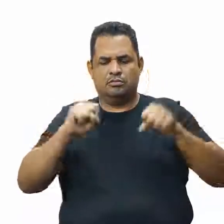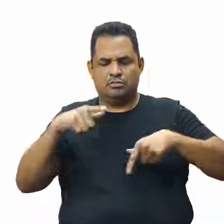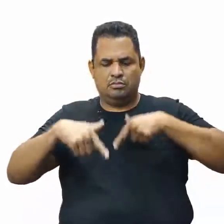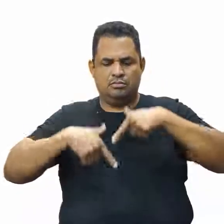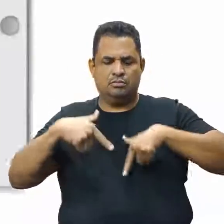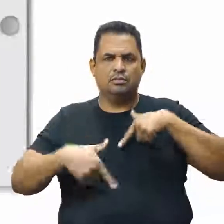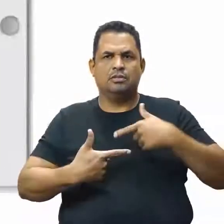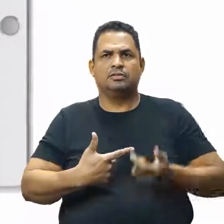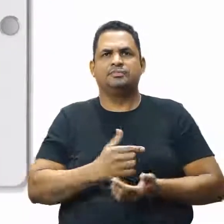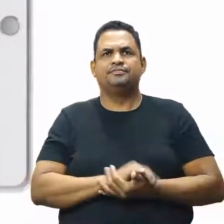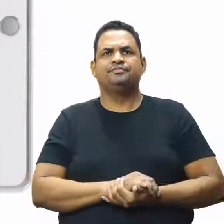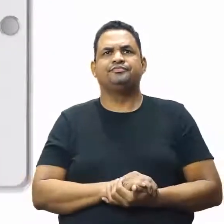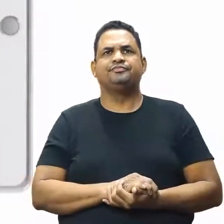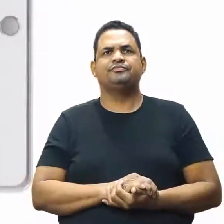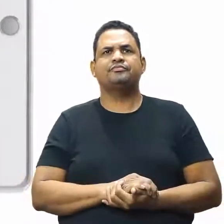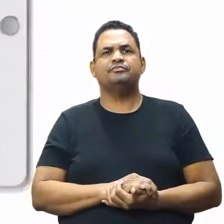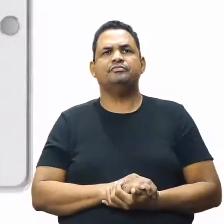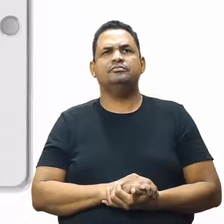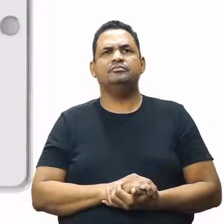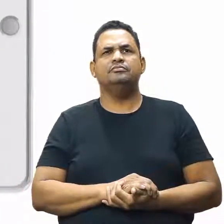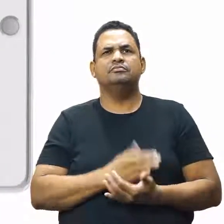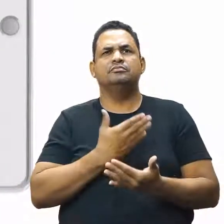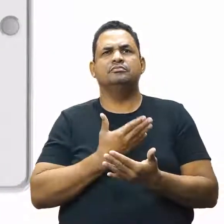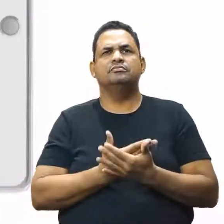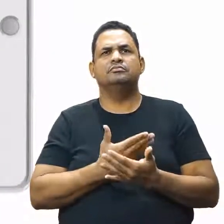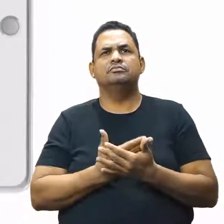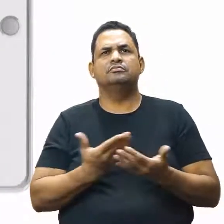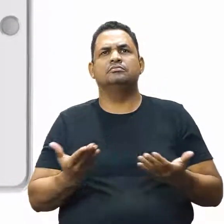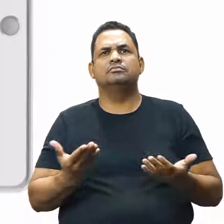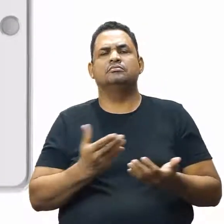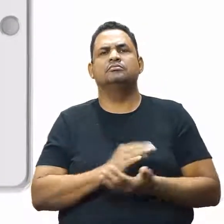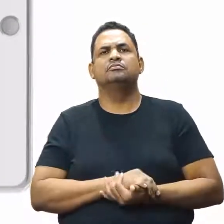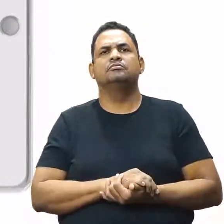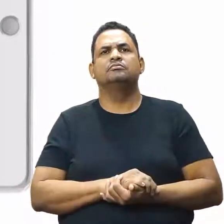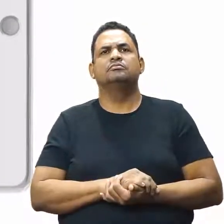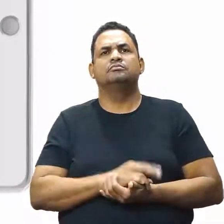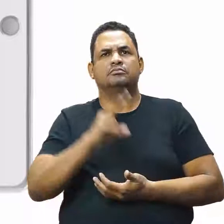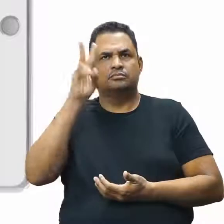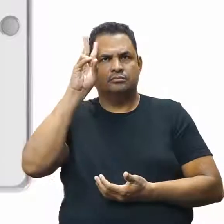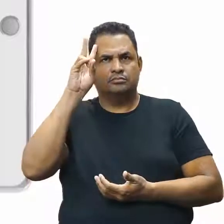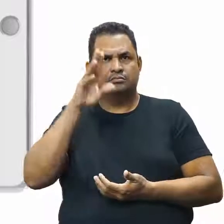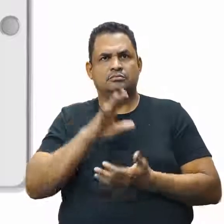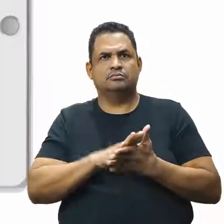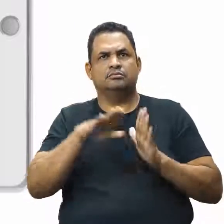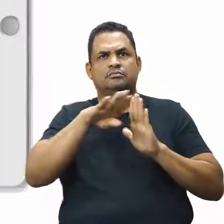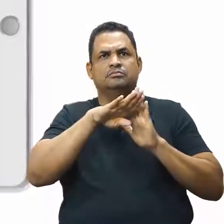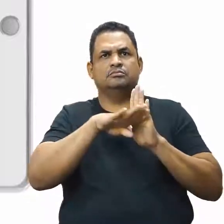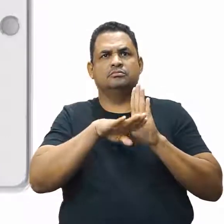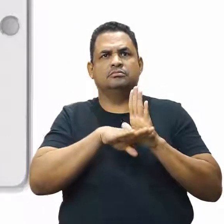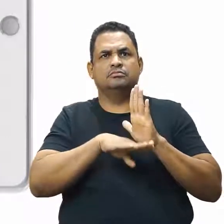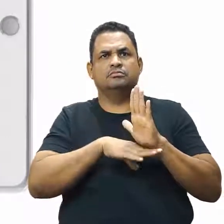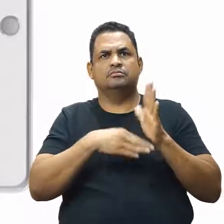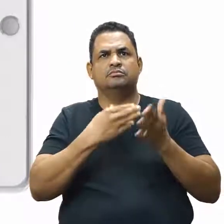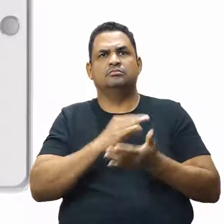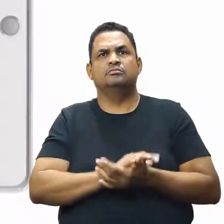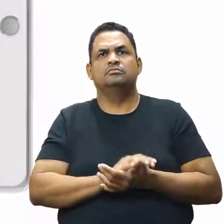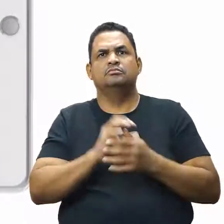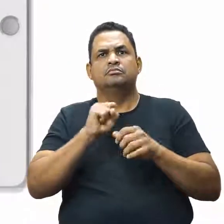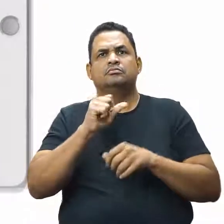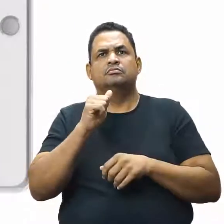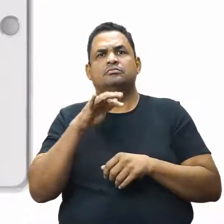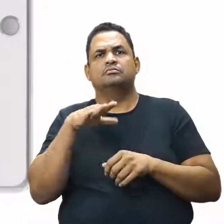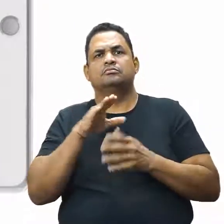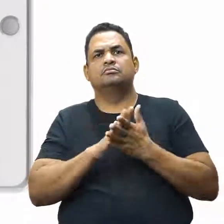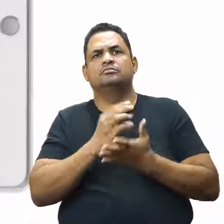produção. Prof, agora, vamos rever aí sobre a classificação do sistema SAFs. Nós